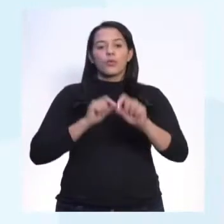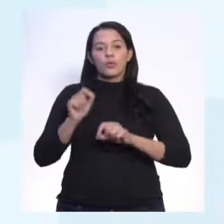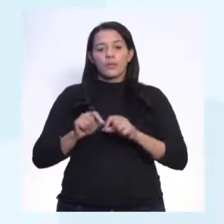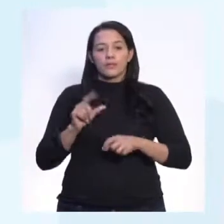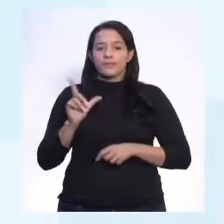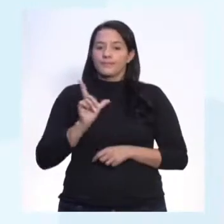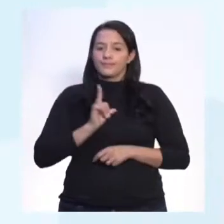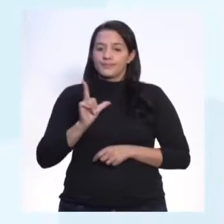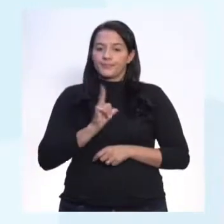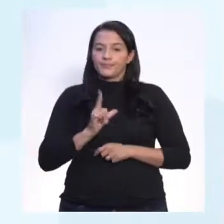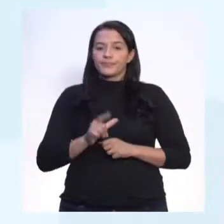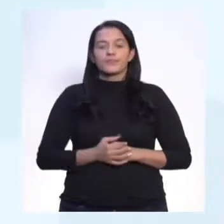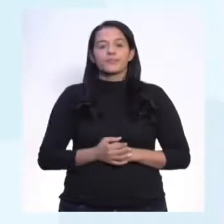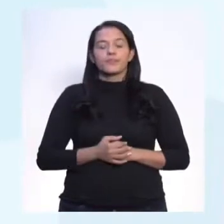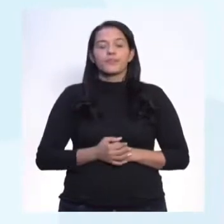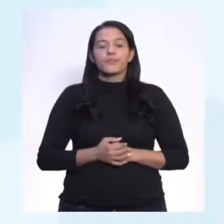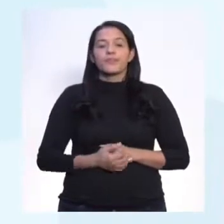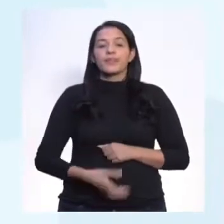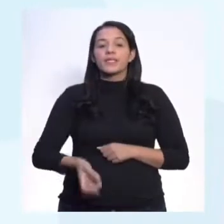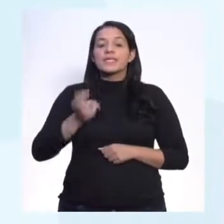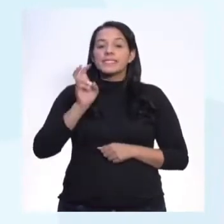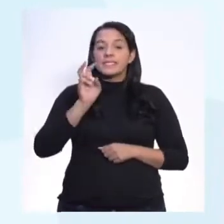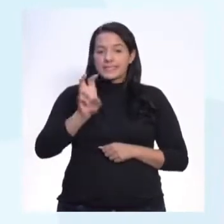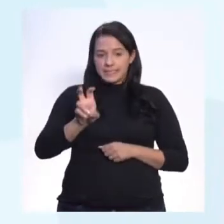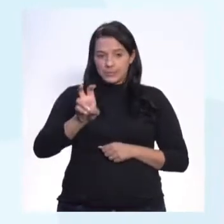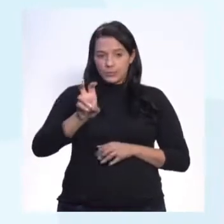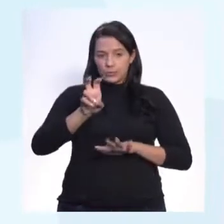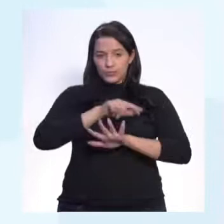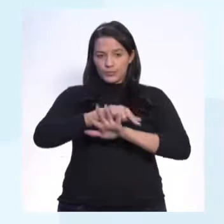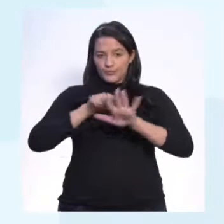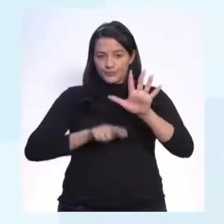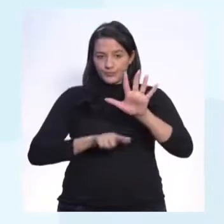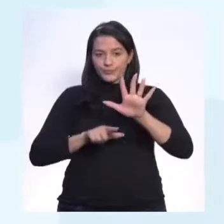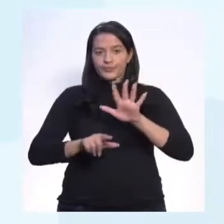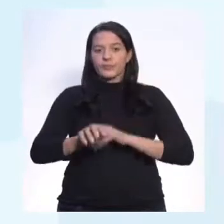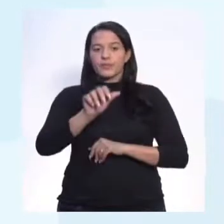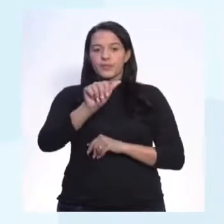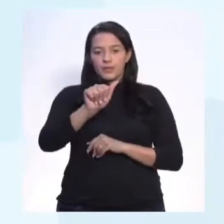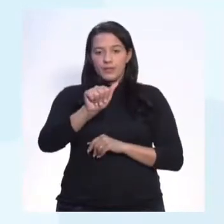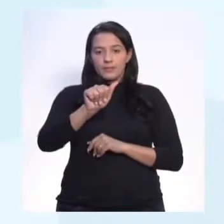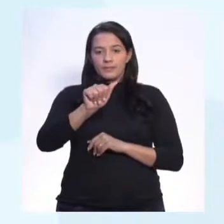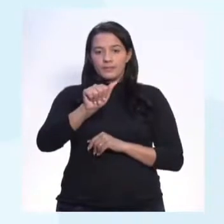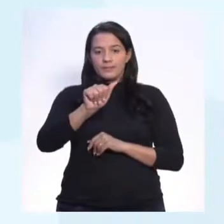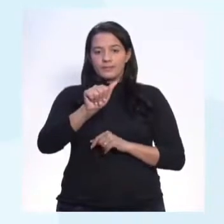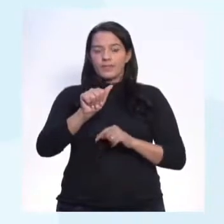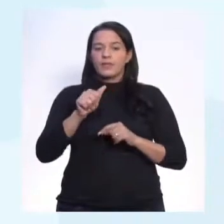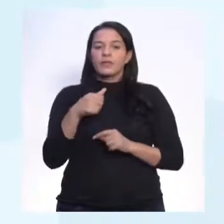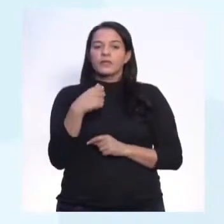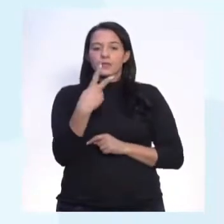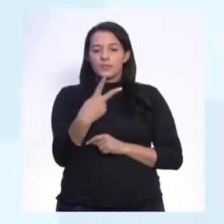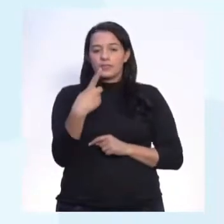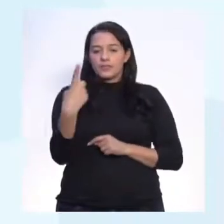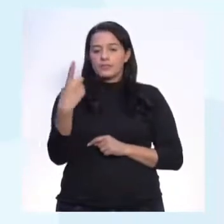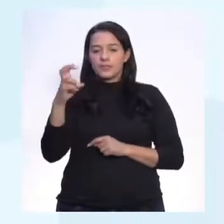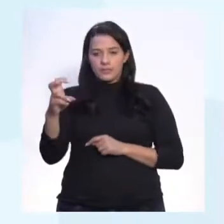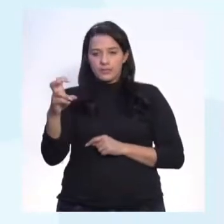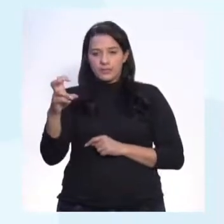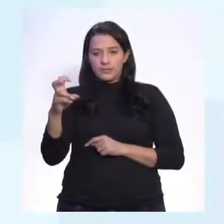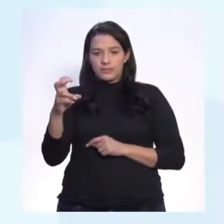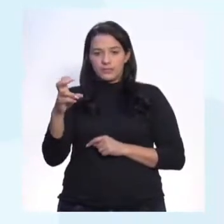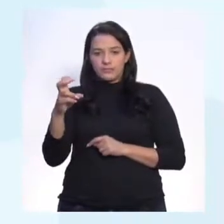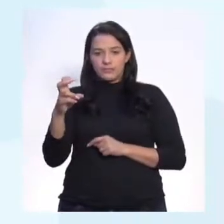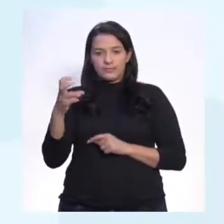terá. Aí você tem 5 alternativas. Alternativa A, exatamente